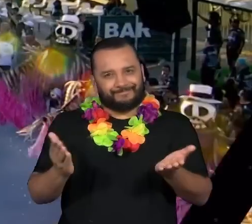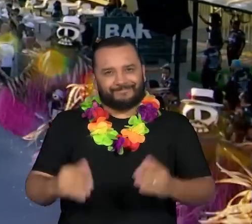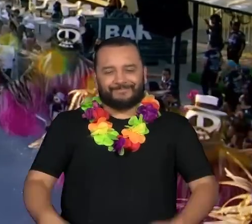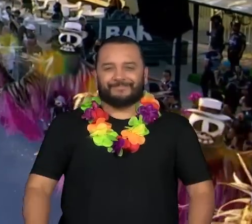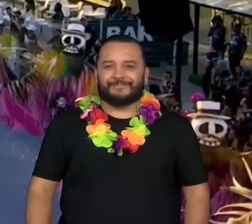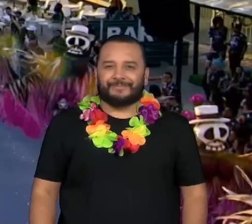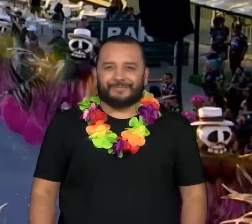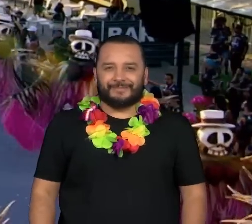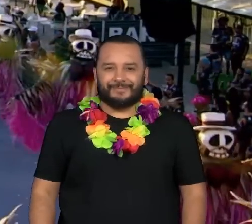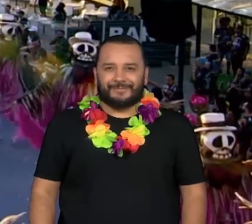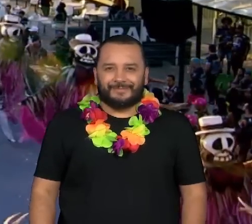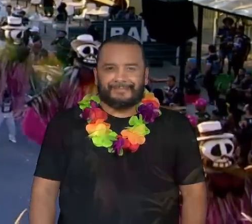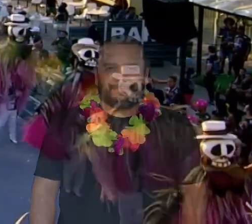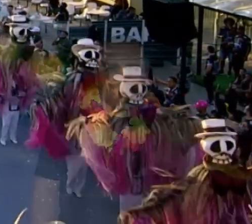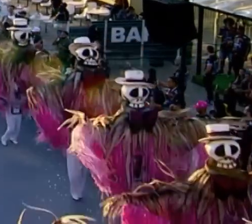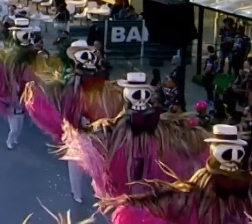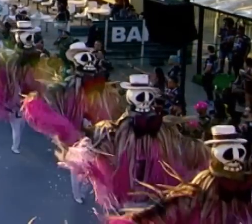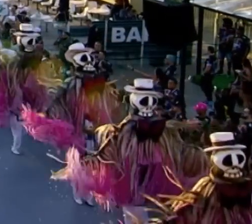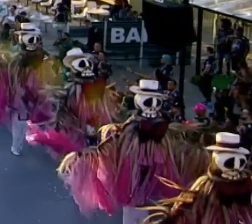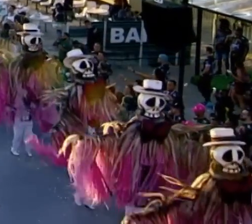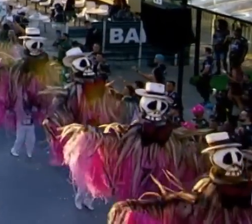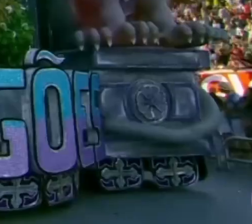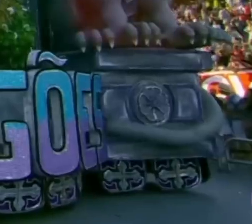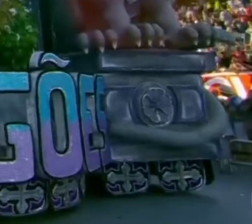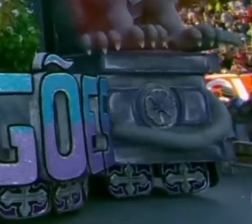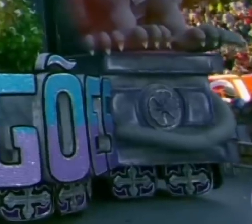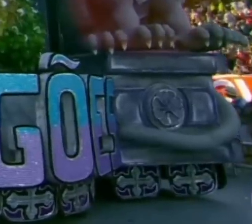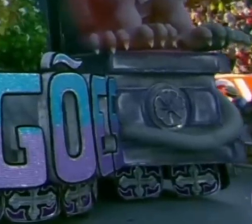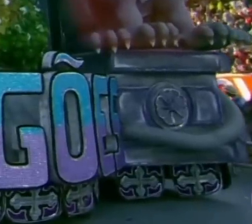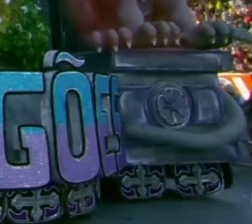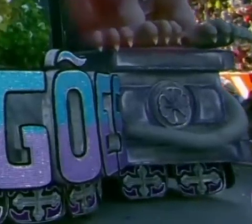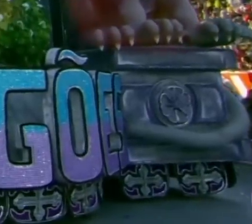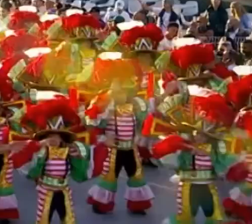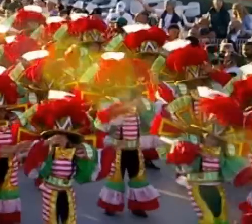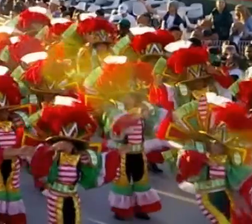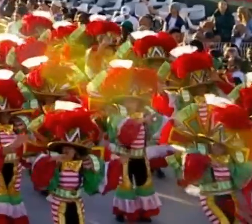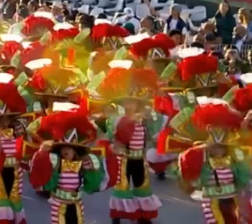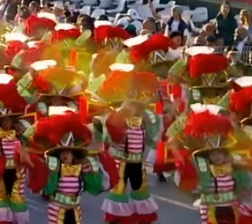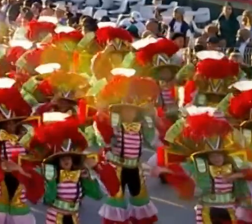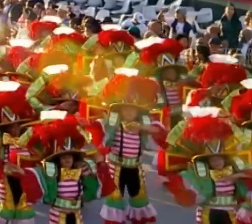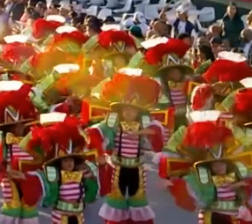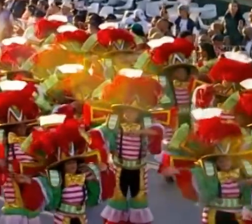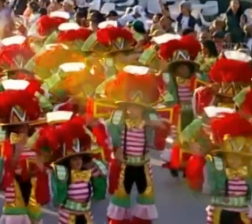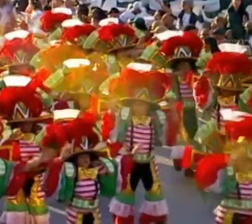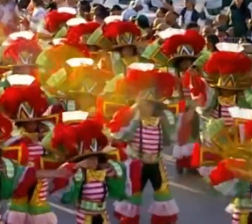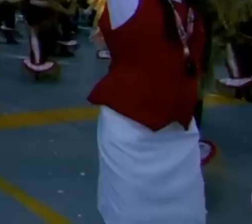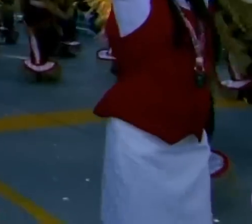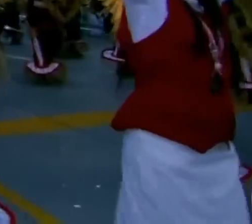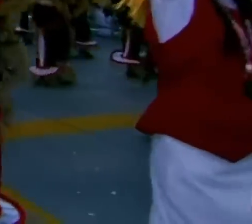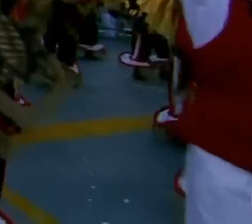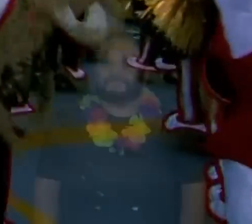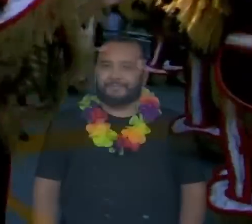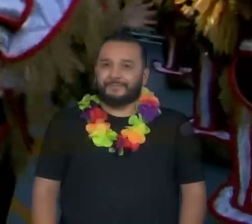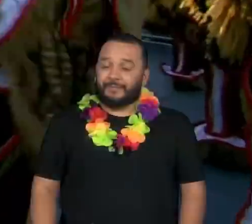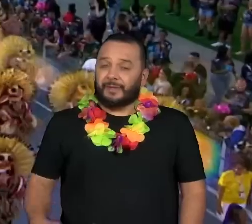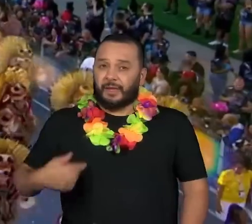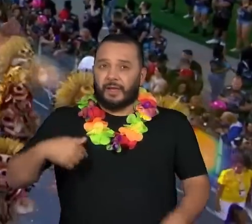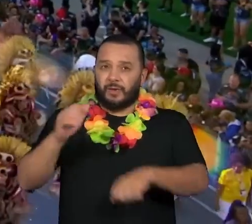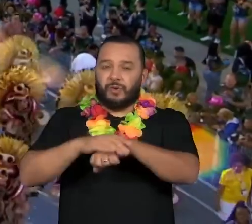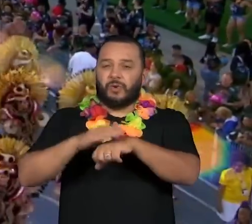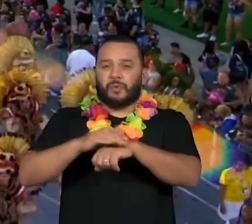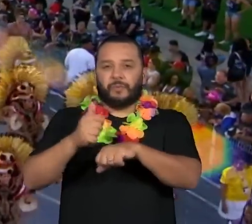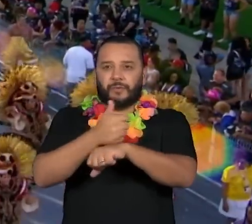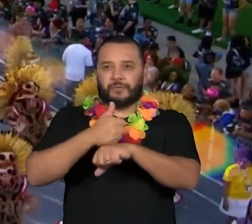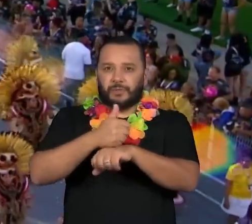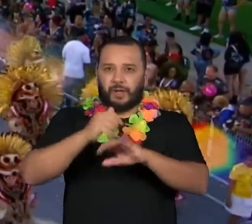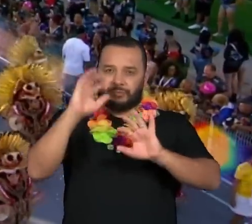Isso aqui tá bom demais, incendeia. O seu nome eu escrevi na areia. Aderecistas é criado